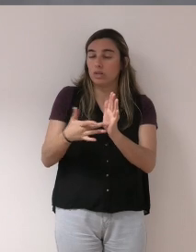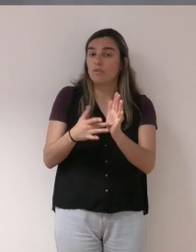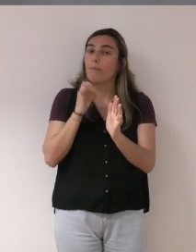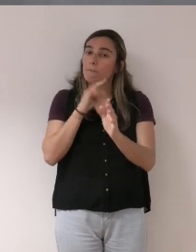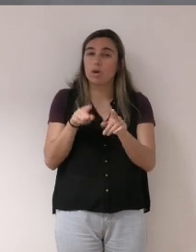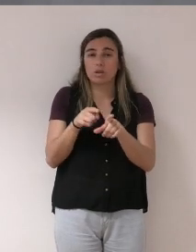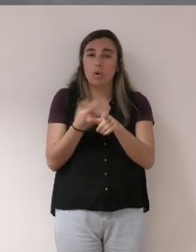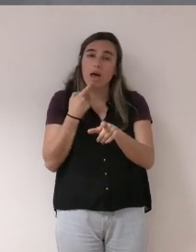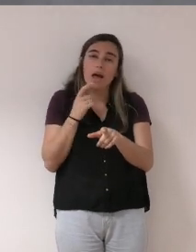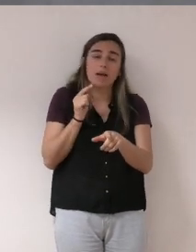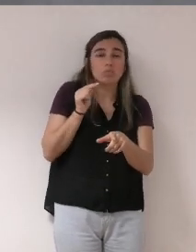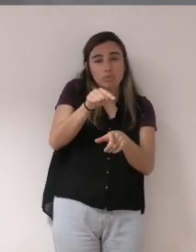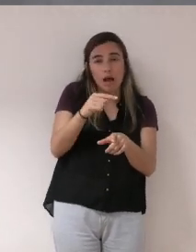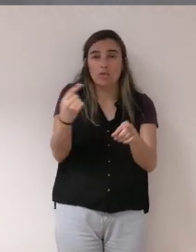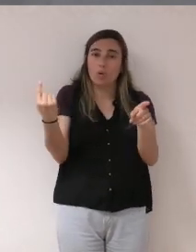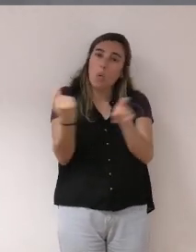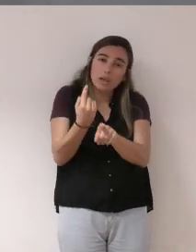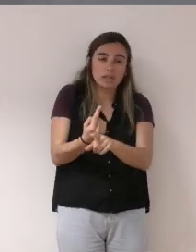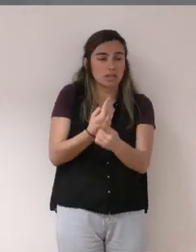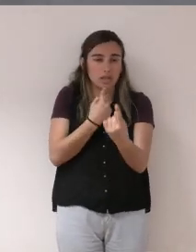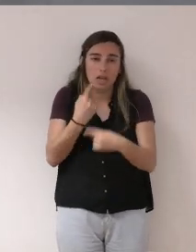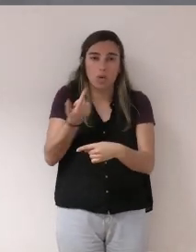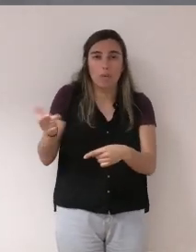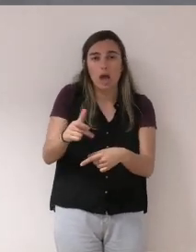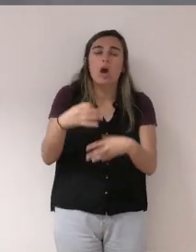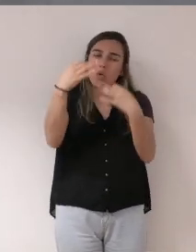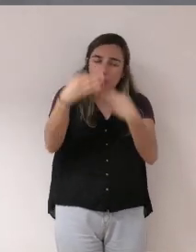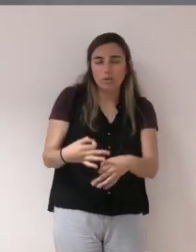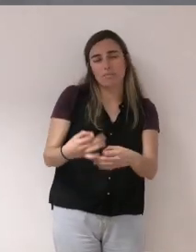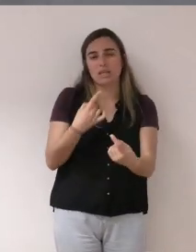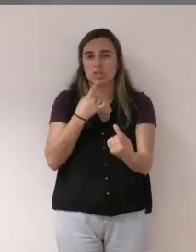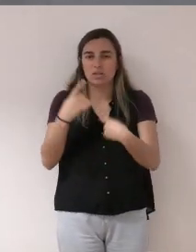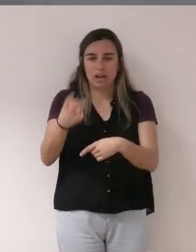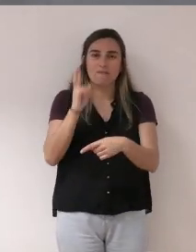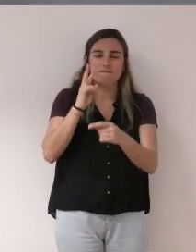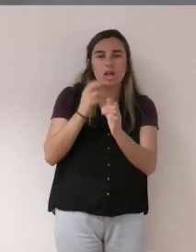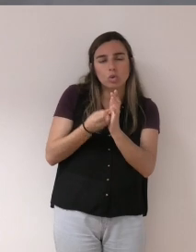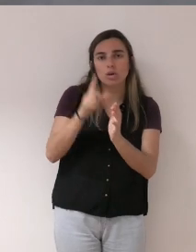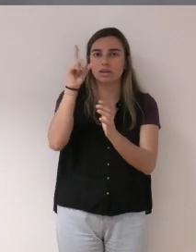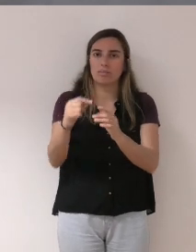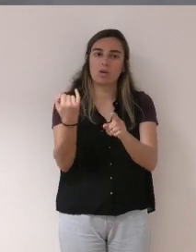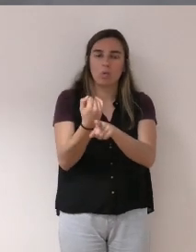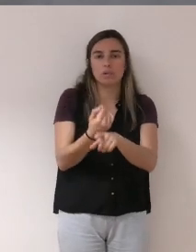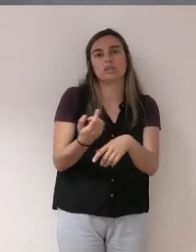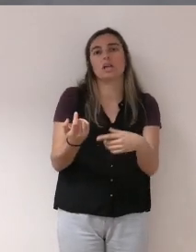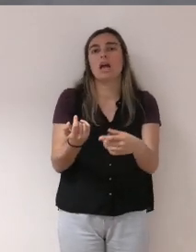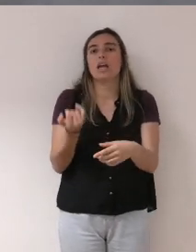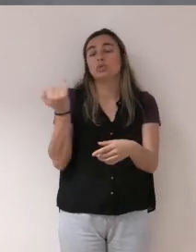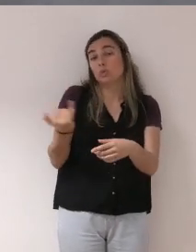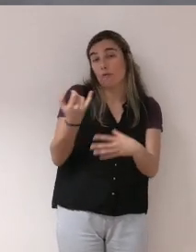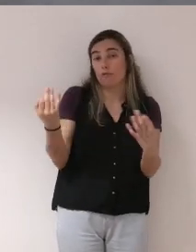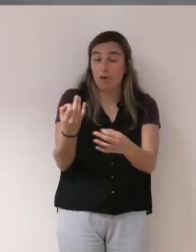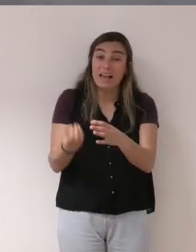de antropomorfismo. Todo aquele comportamento, todas aquelas valores e instituições são o da criação de